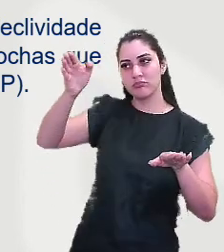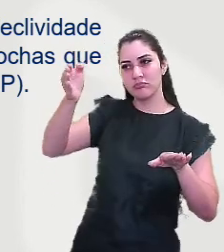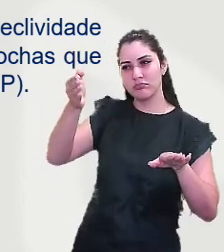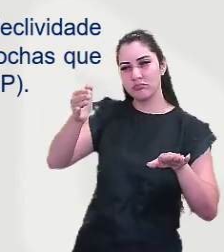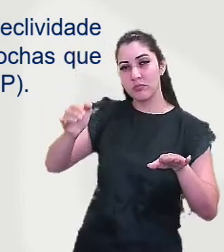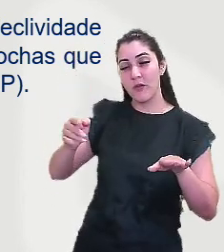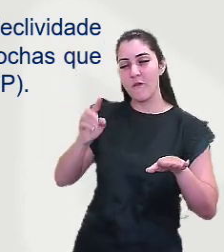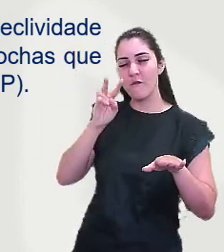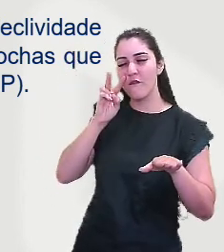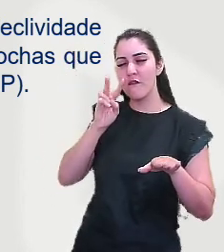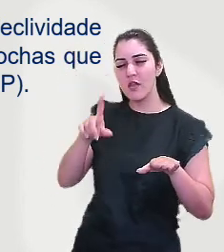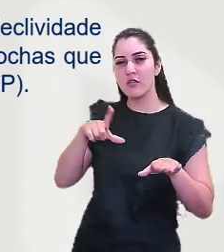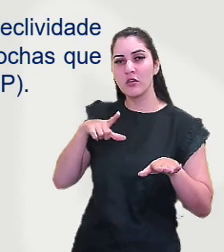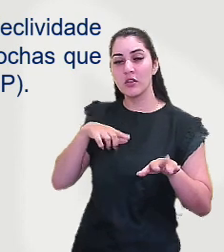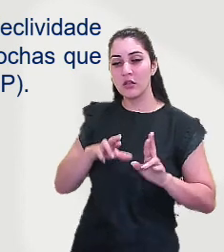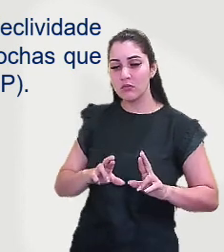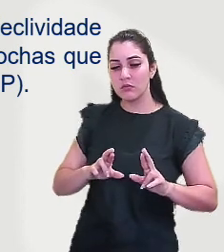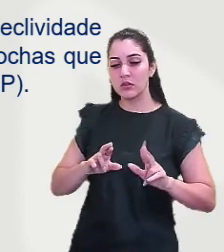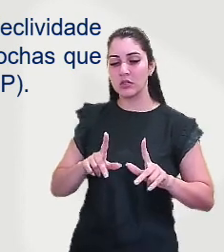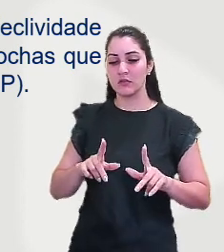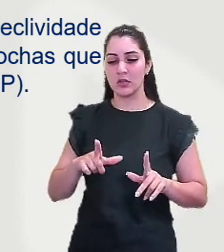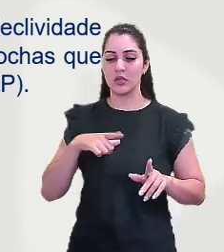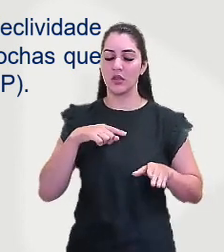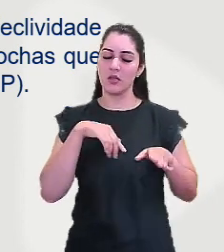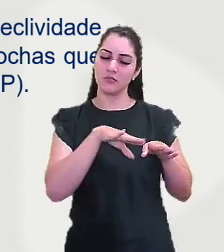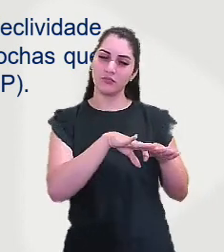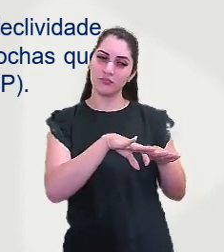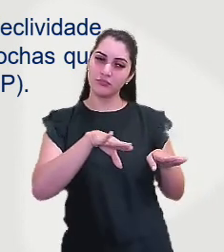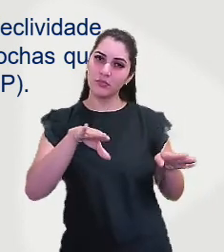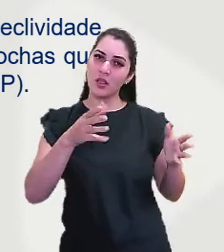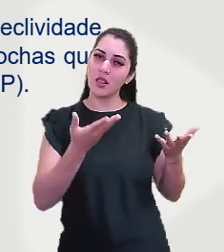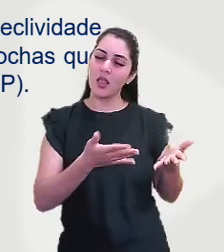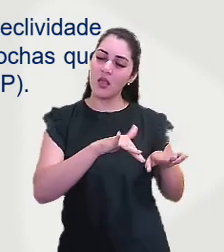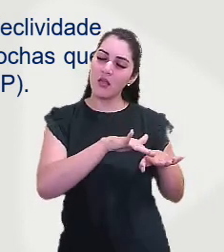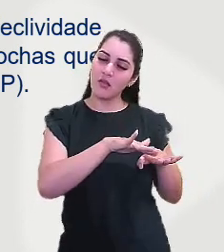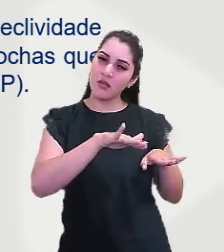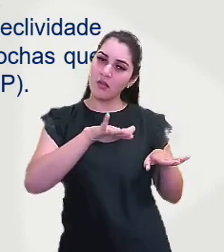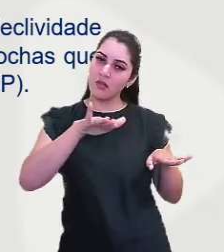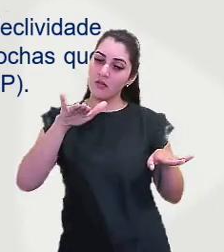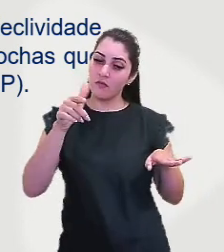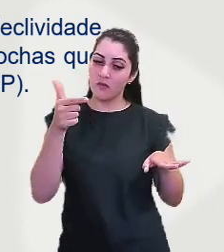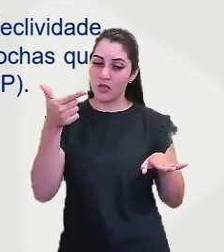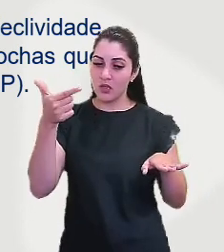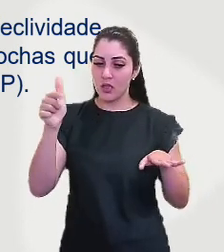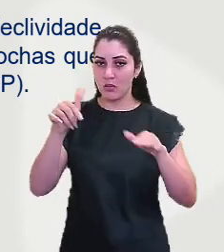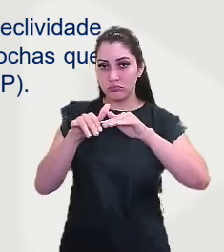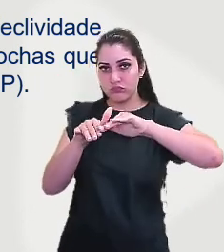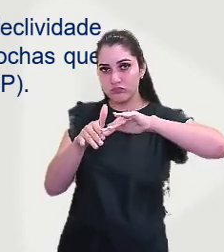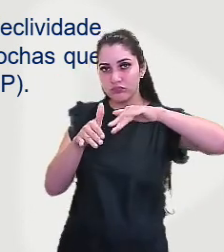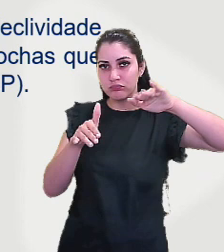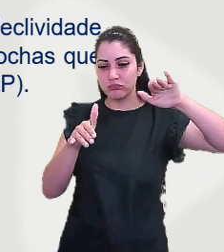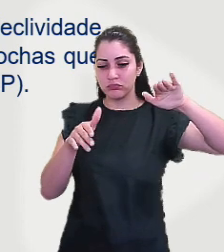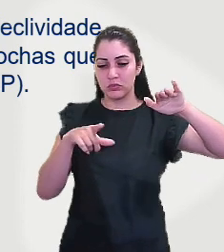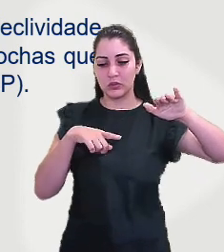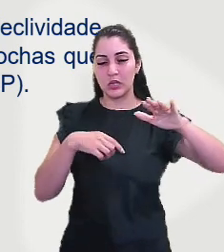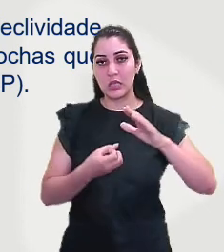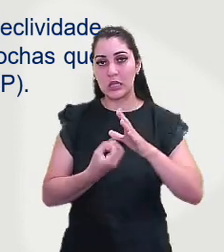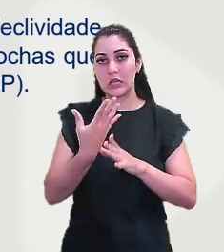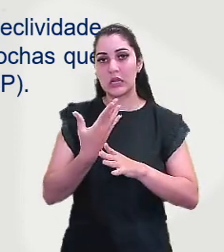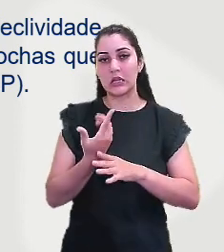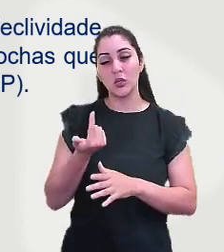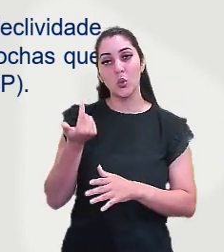ver ali a diferença, né, como a área ela vai bem mais suave e a outra é bem mais íngreme. E ela é originada pela ação dos agentes